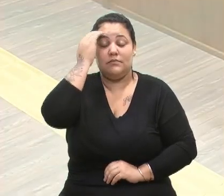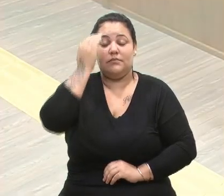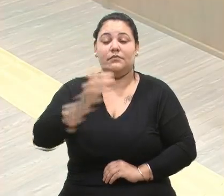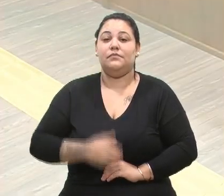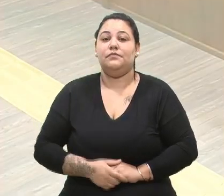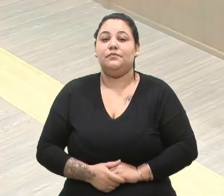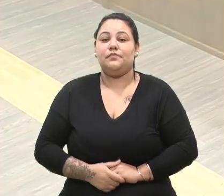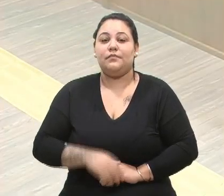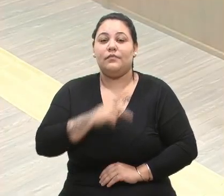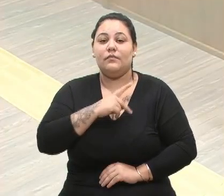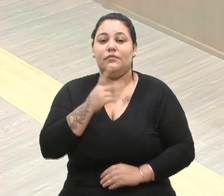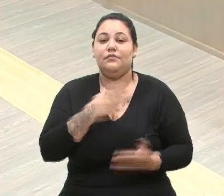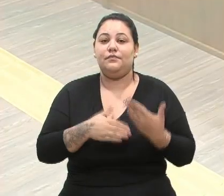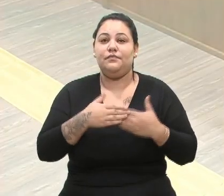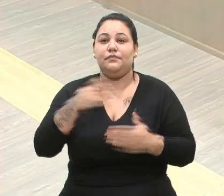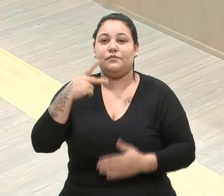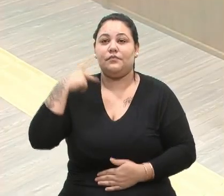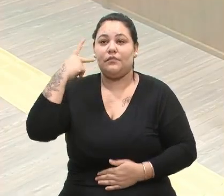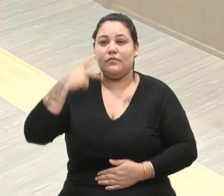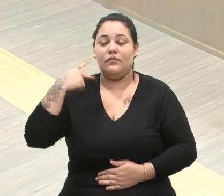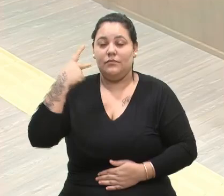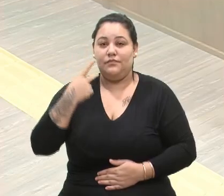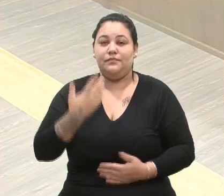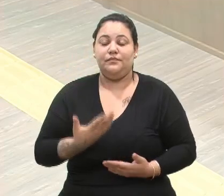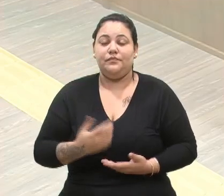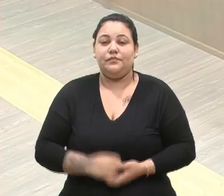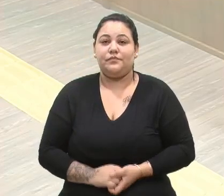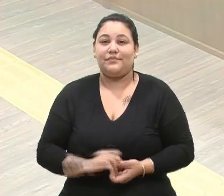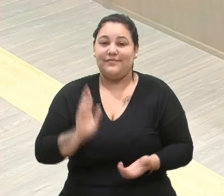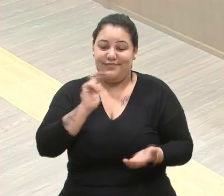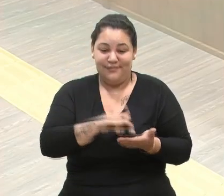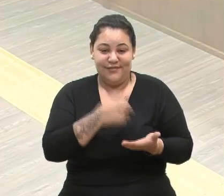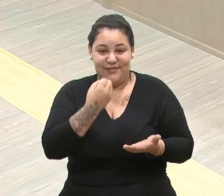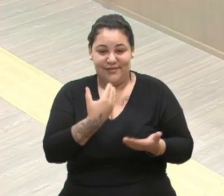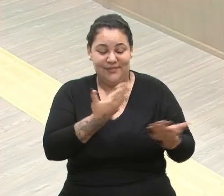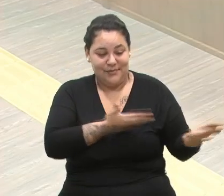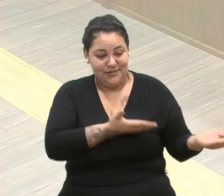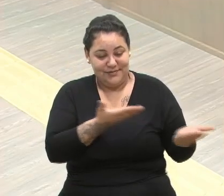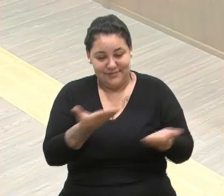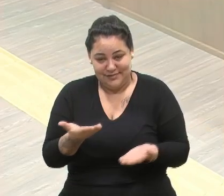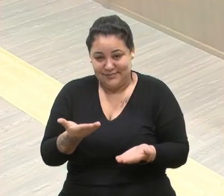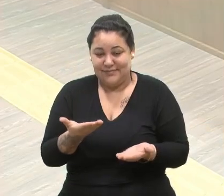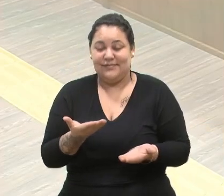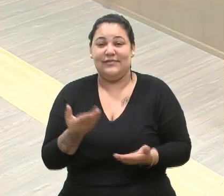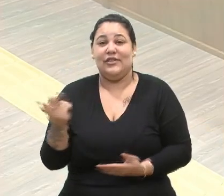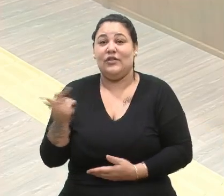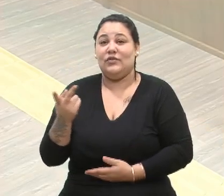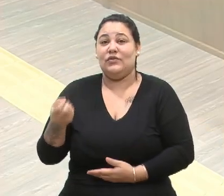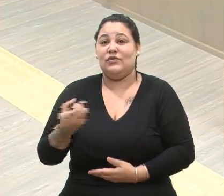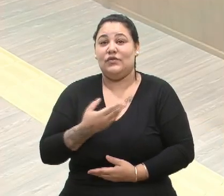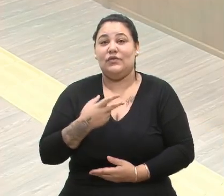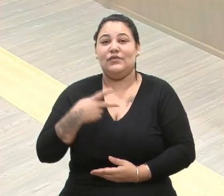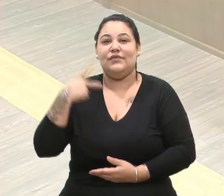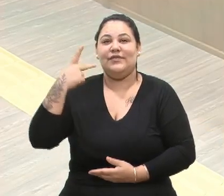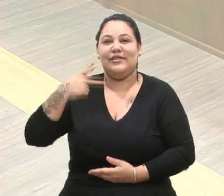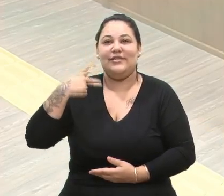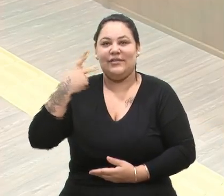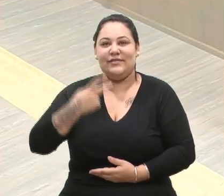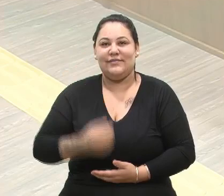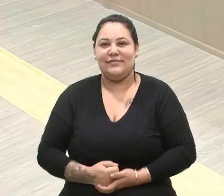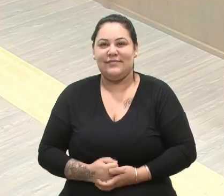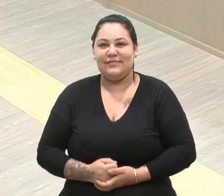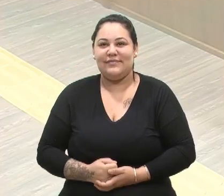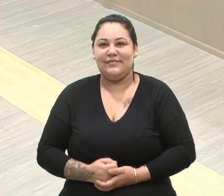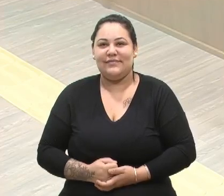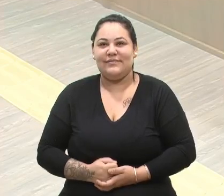Senhora presidente, senhores vereadores, primeiramente dar as boas-vindas aos 2 novos vereadores. Gemerson, uma alegria poder contar contigo aqui